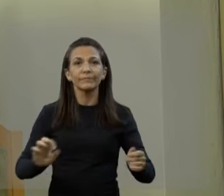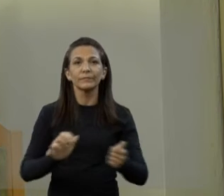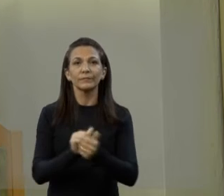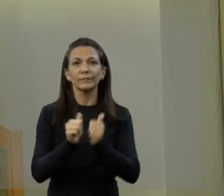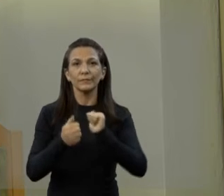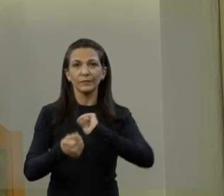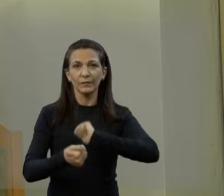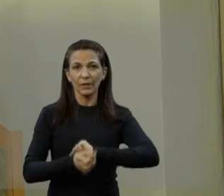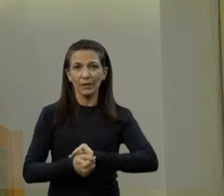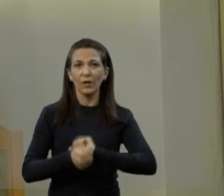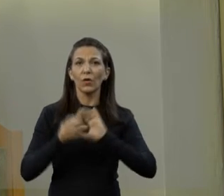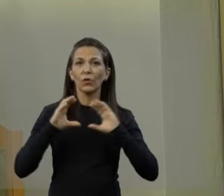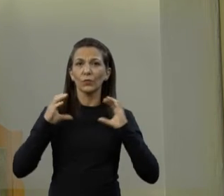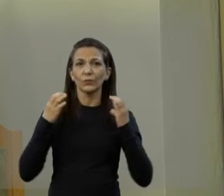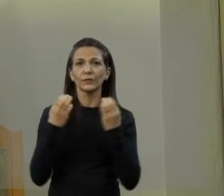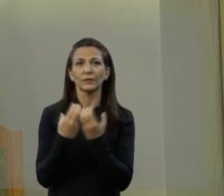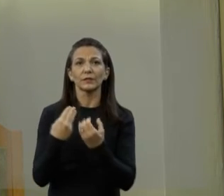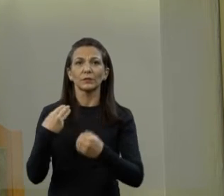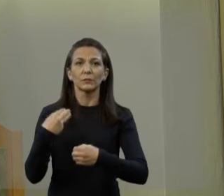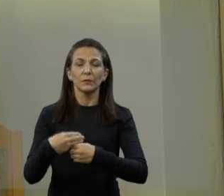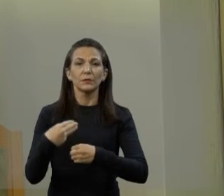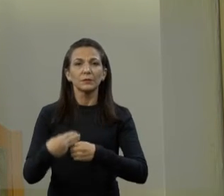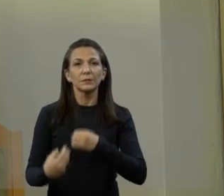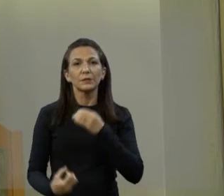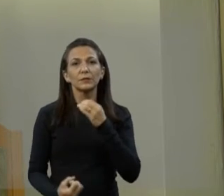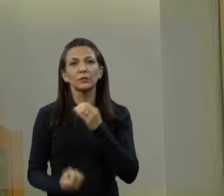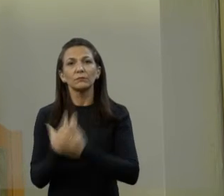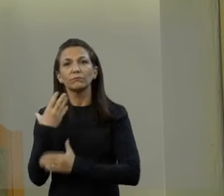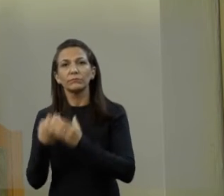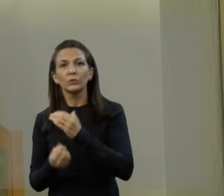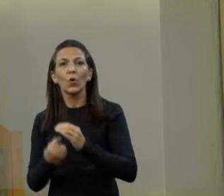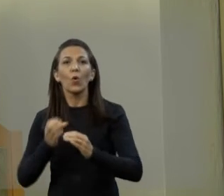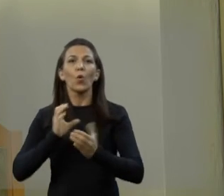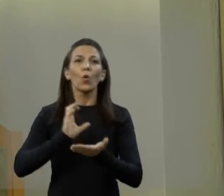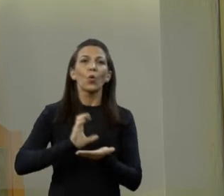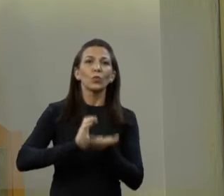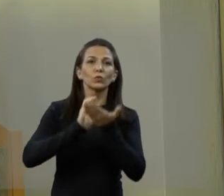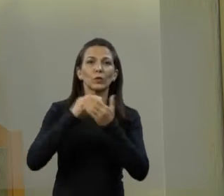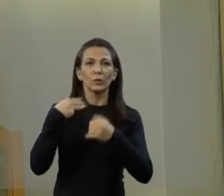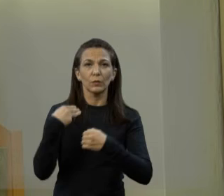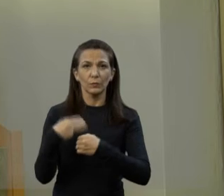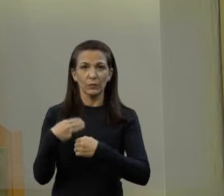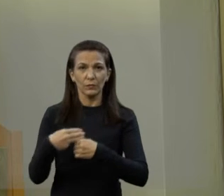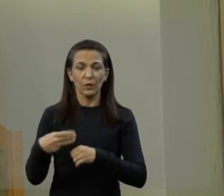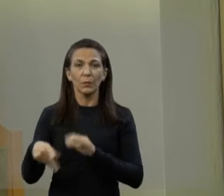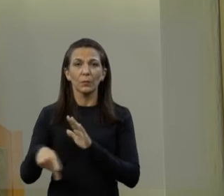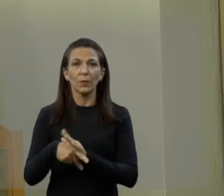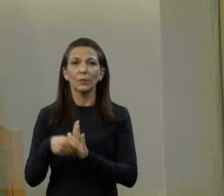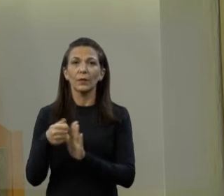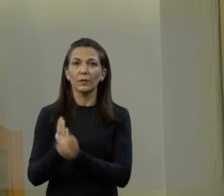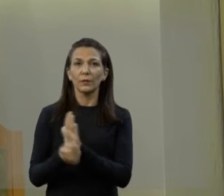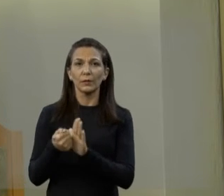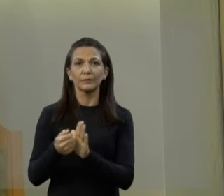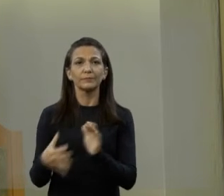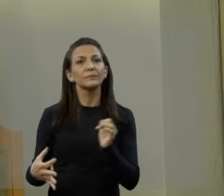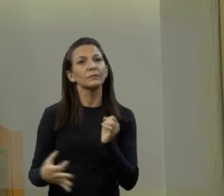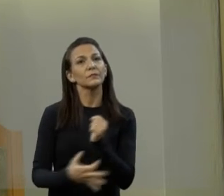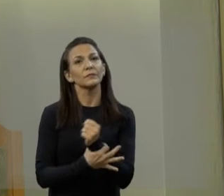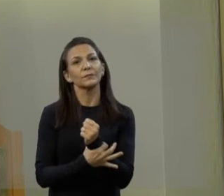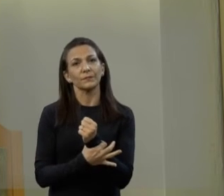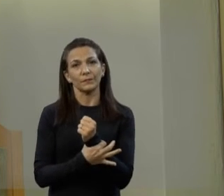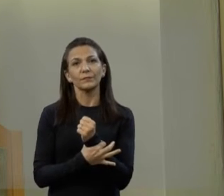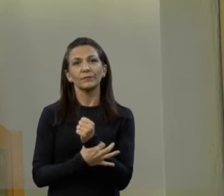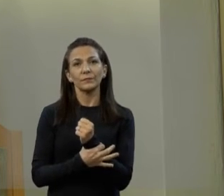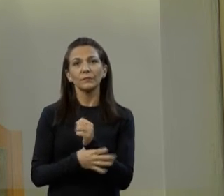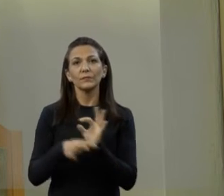pelas correta tá das conferências municipais construído os conselhos municipais de nossa cidade então defender hoje